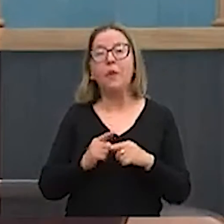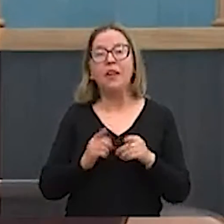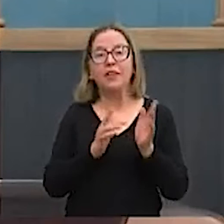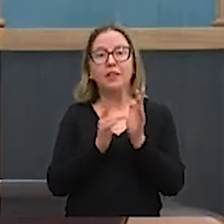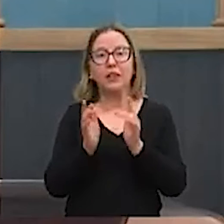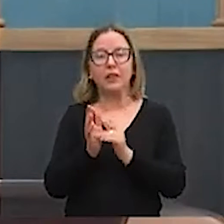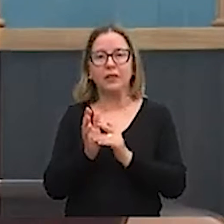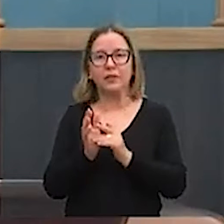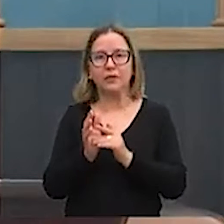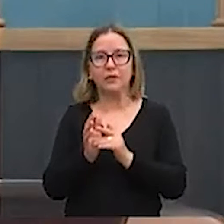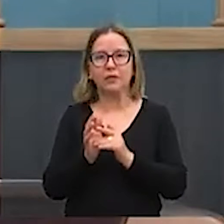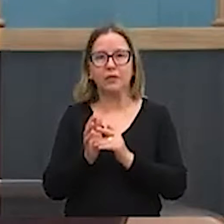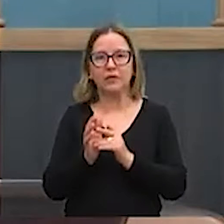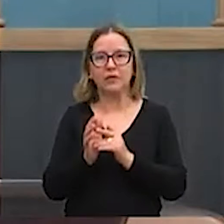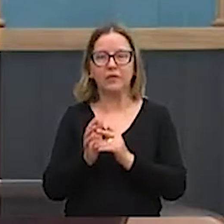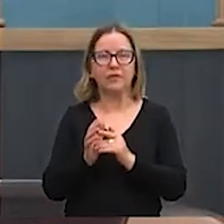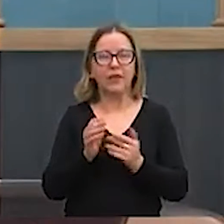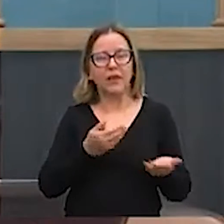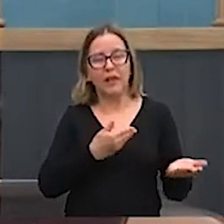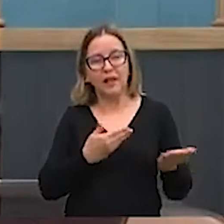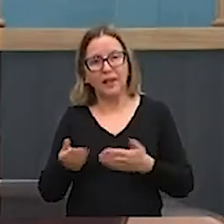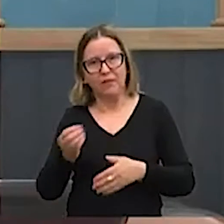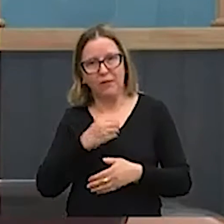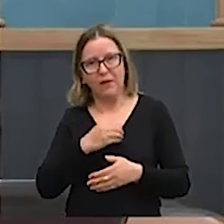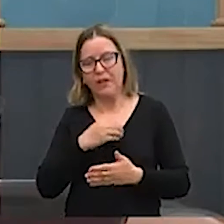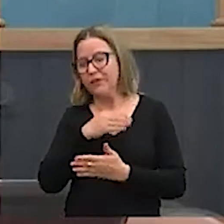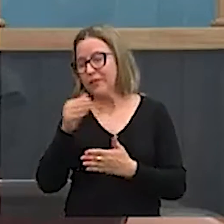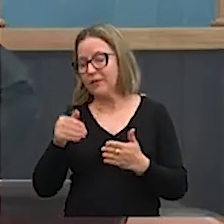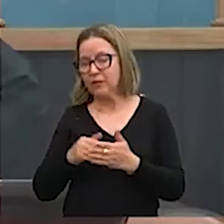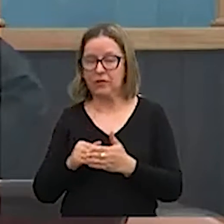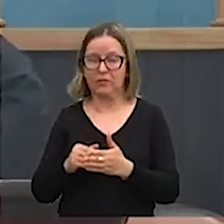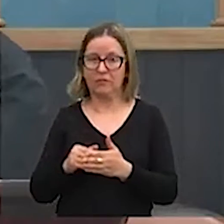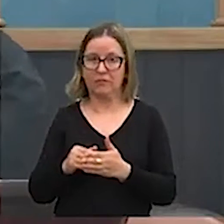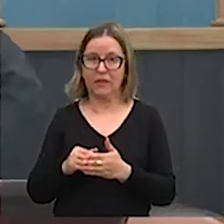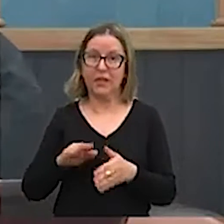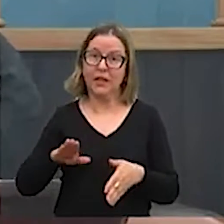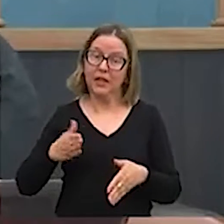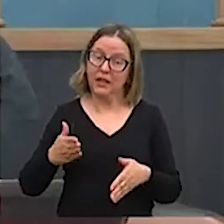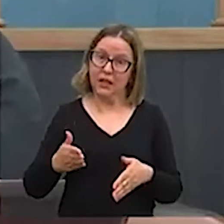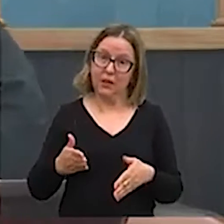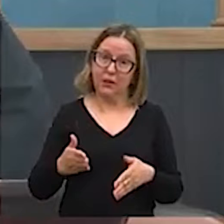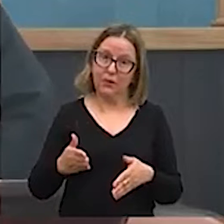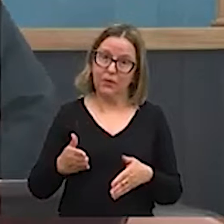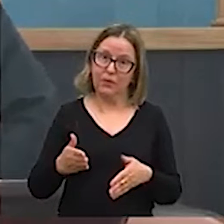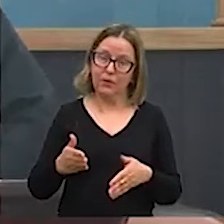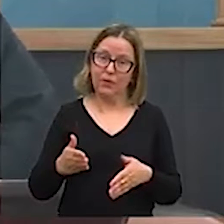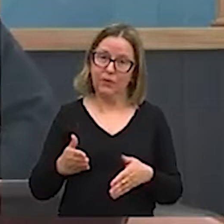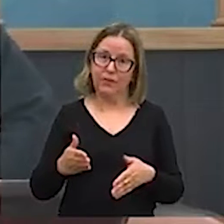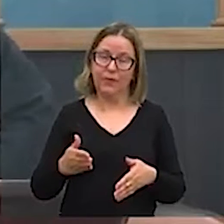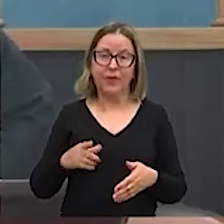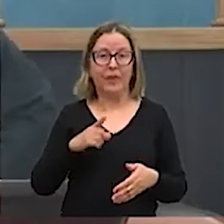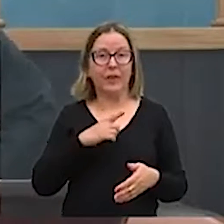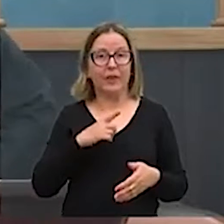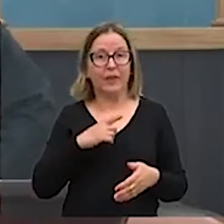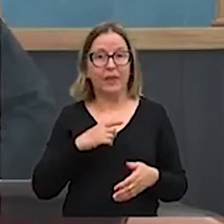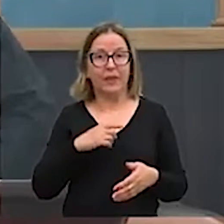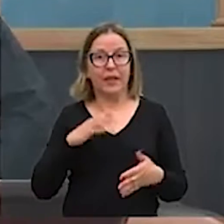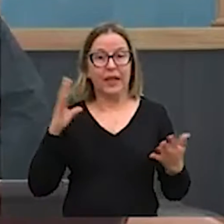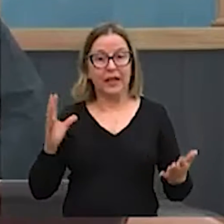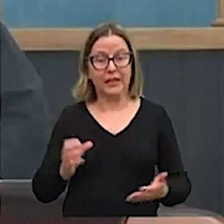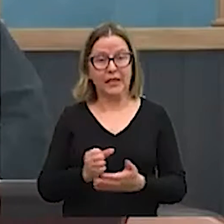sem exceção. Então, neste caso, nós temos uma salvação